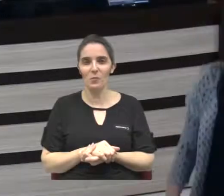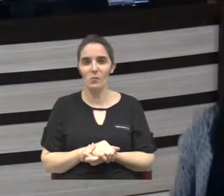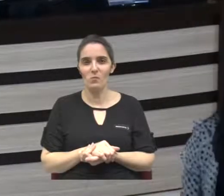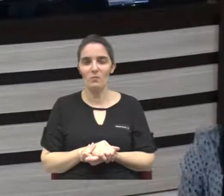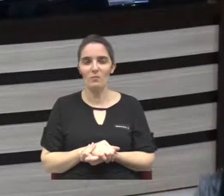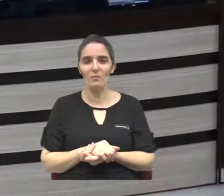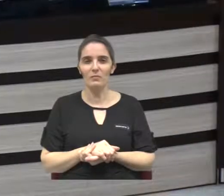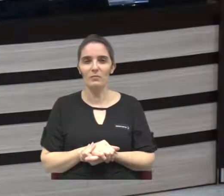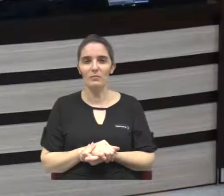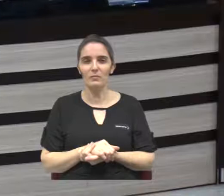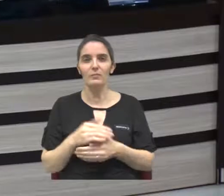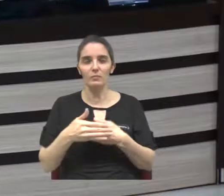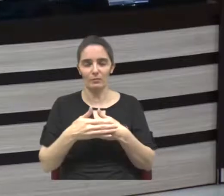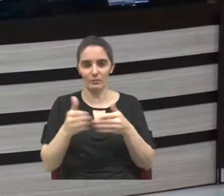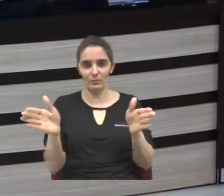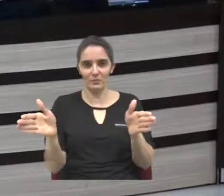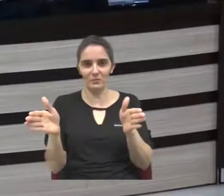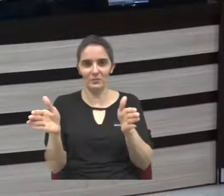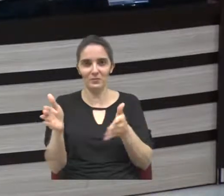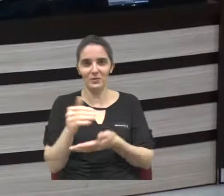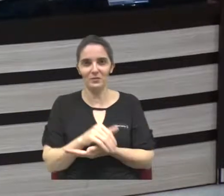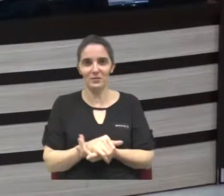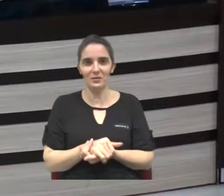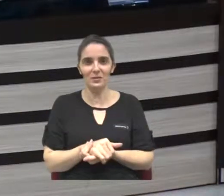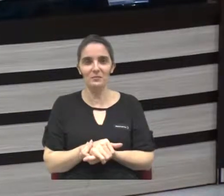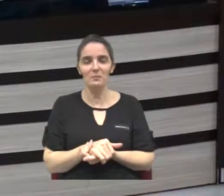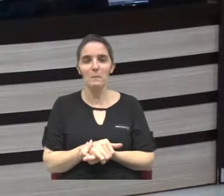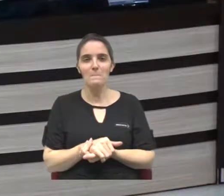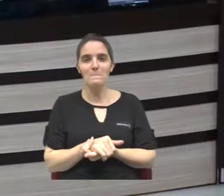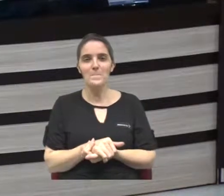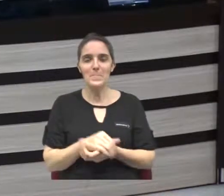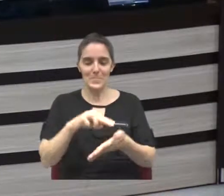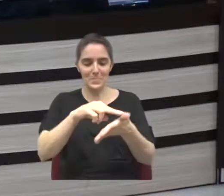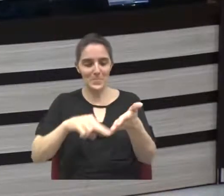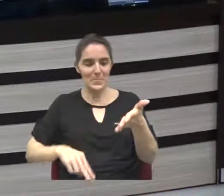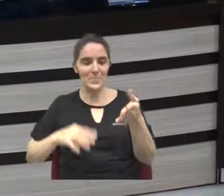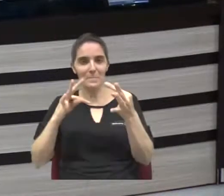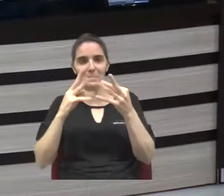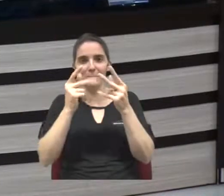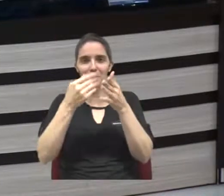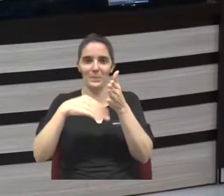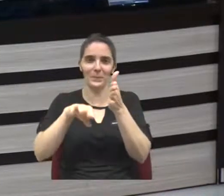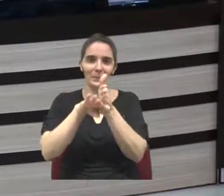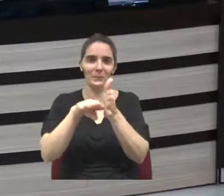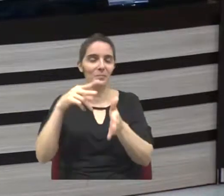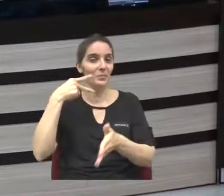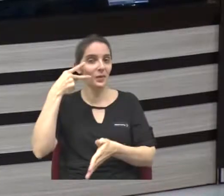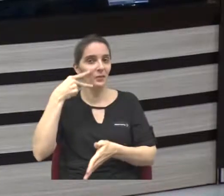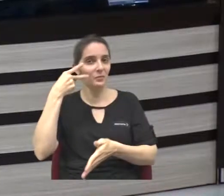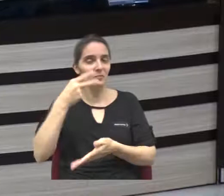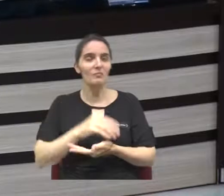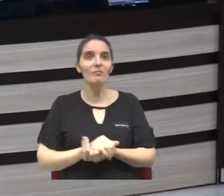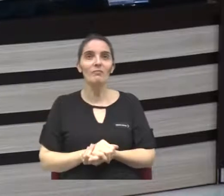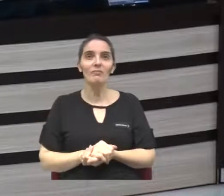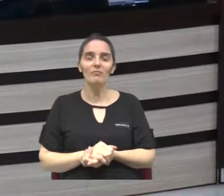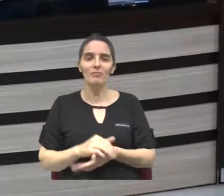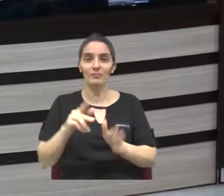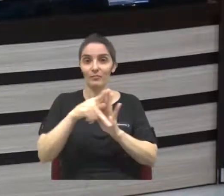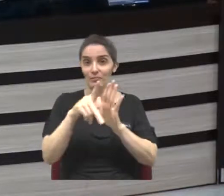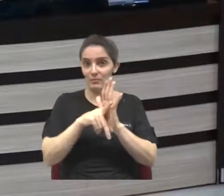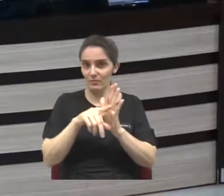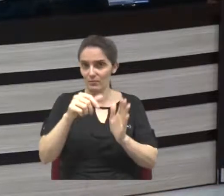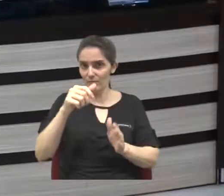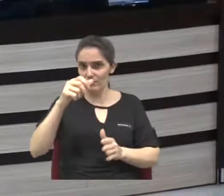Reaberta a sessão. Leitura agora das matérias do Poder Legislativo. Projeto de lei número 154,